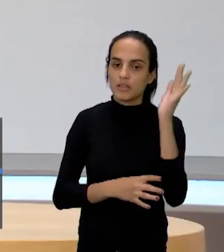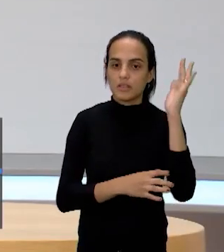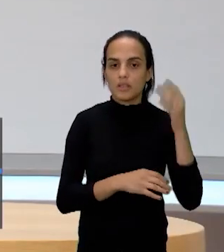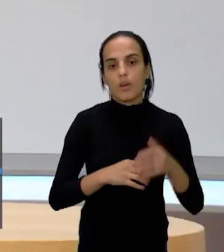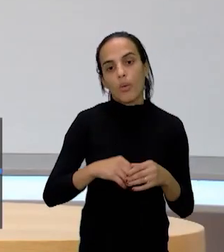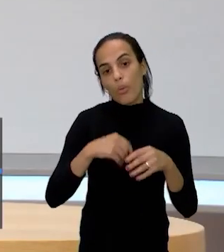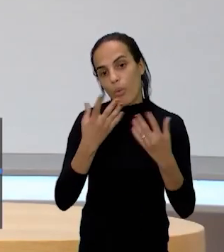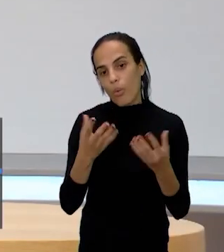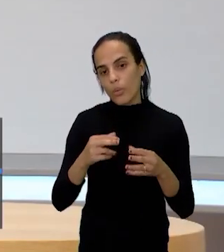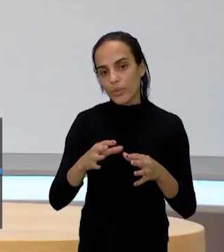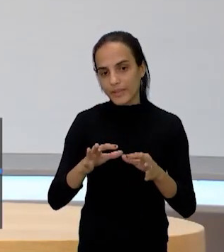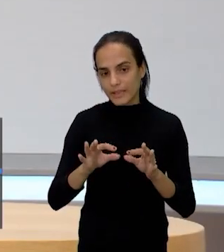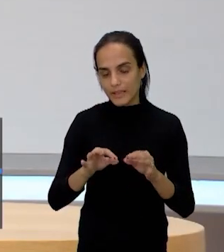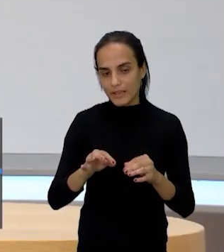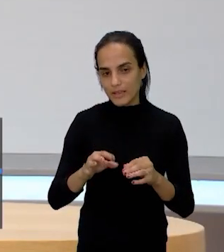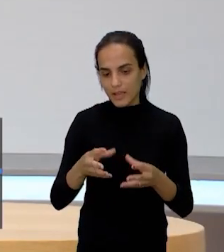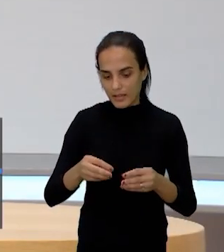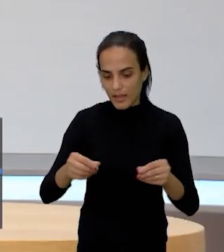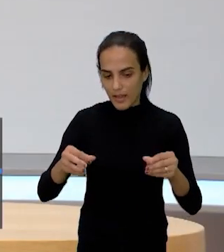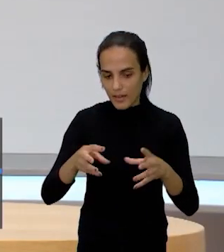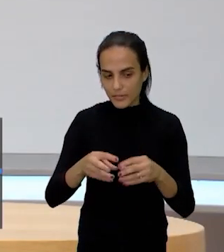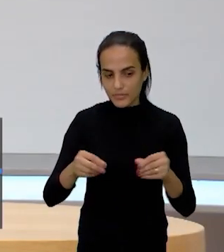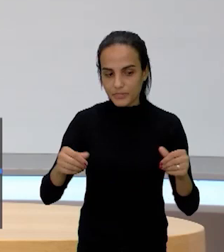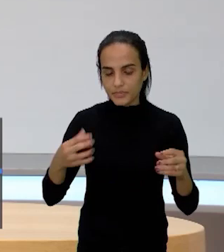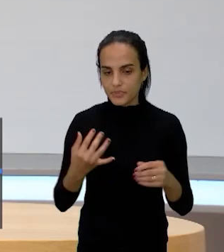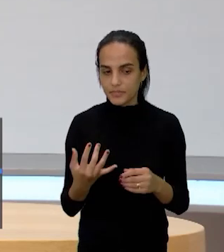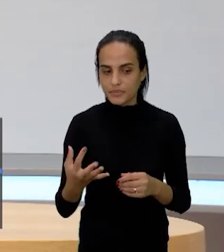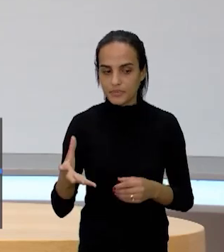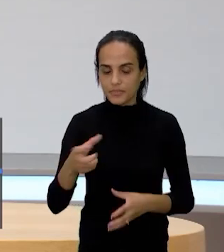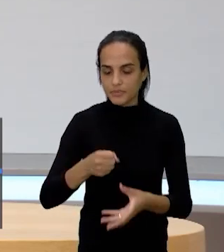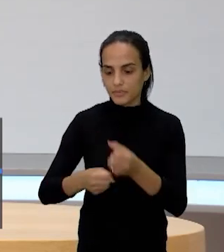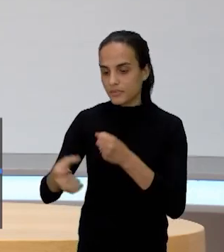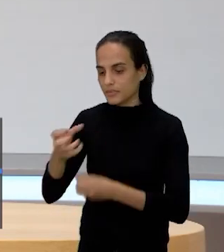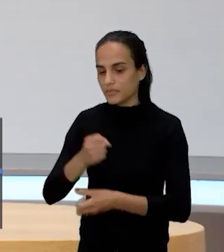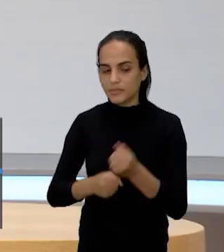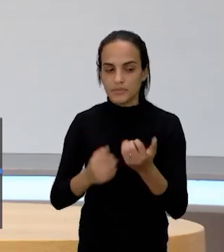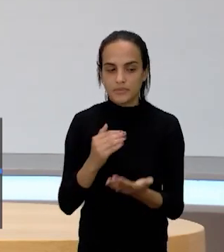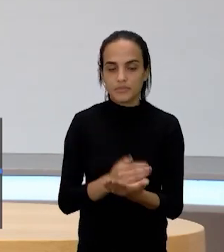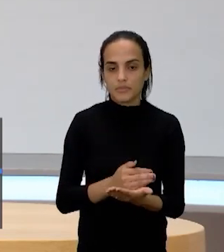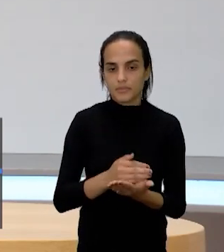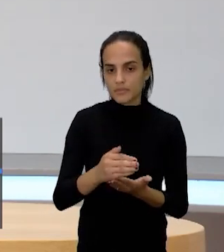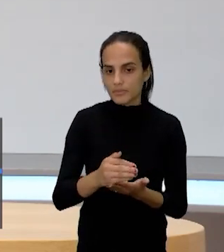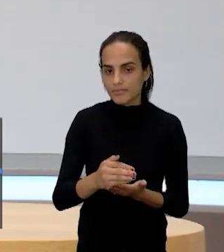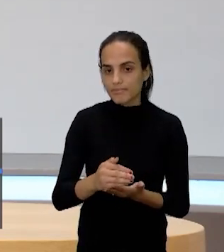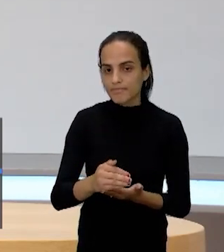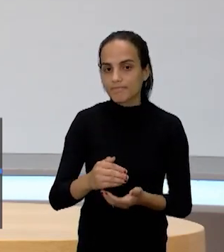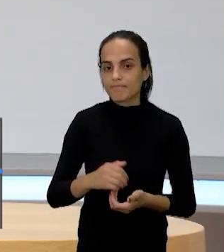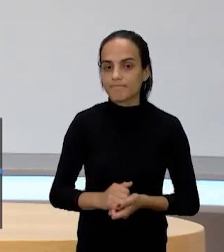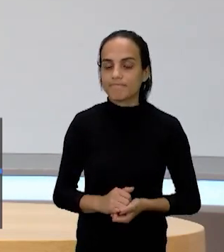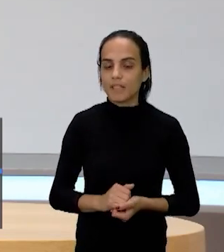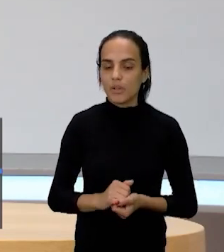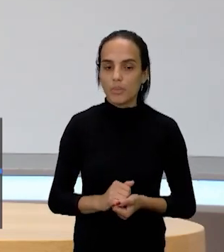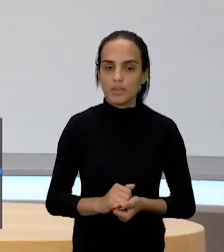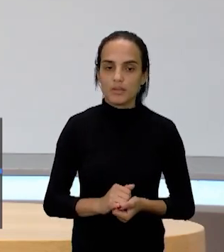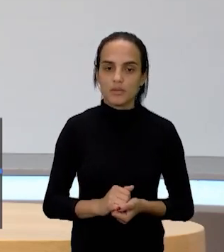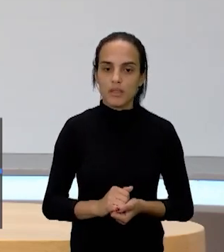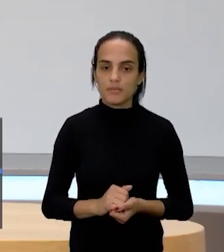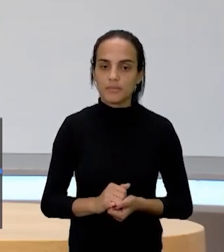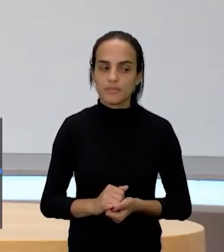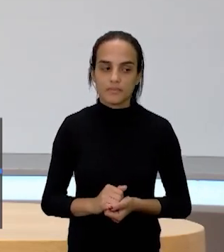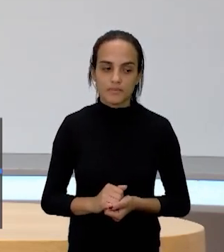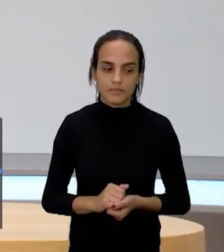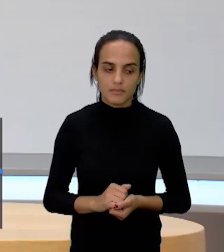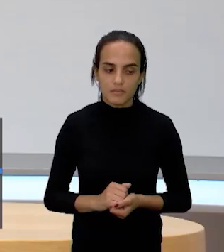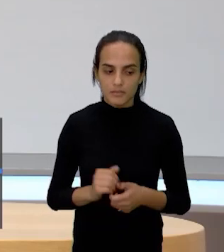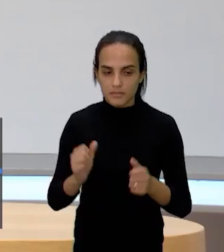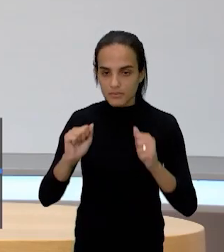da terra que a gente retira, ele começa a fazer um processo chamado decomposição. E isso é uma reação química. Quando eu